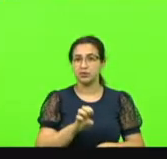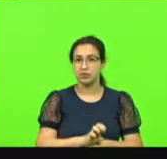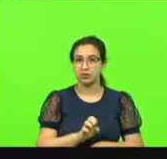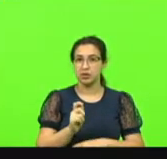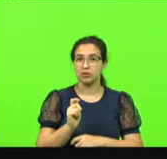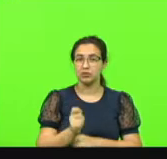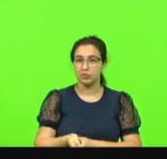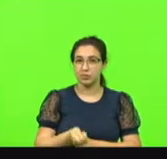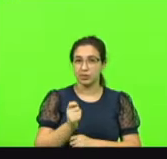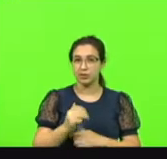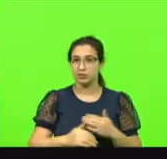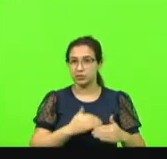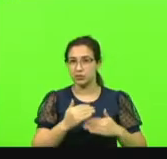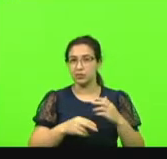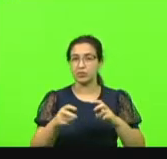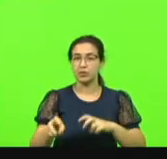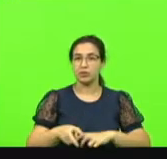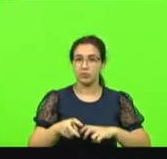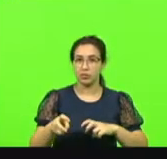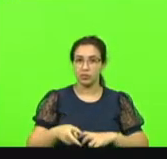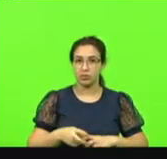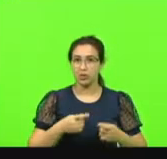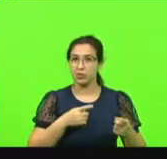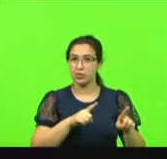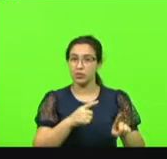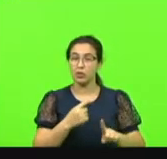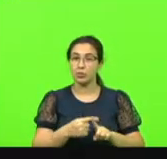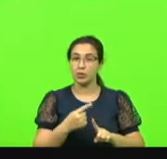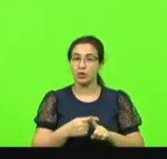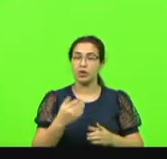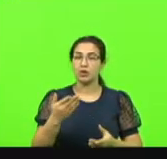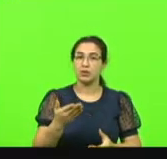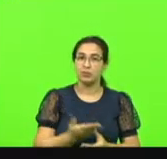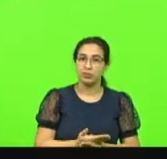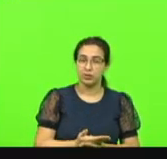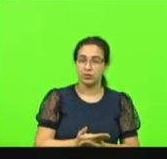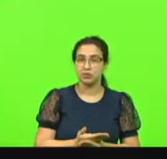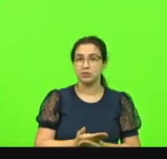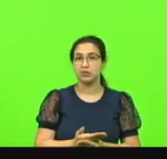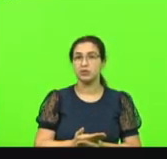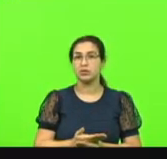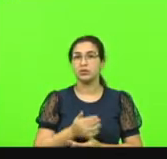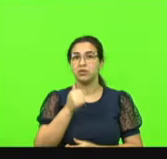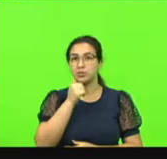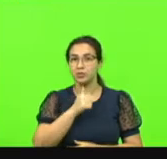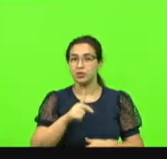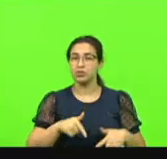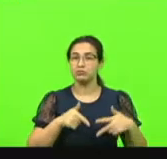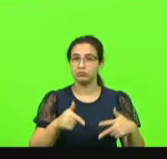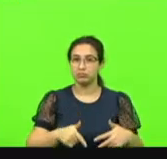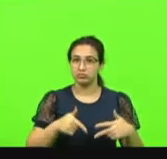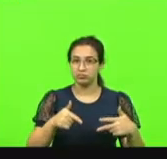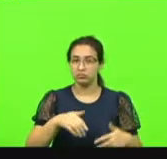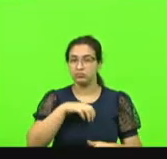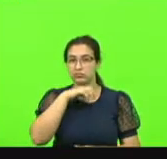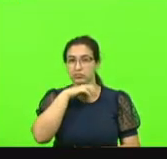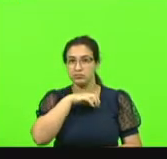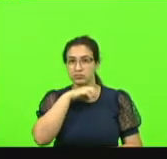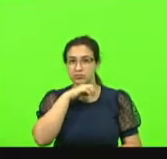do Desenvolvimento Rural, repúdio por estarem processando a ativista da causa animal, Bárbara